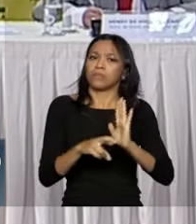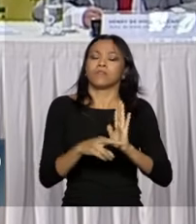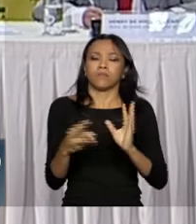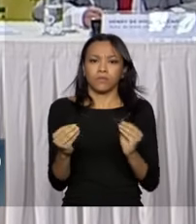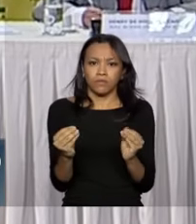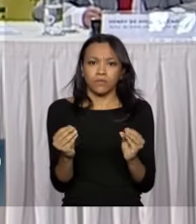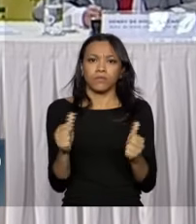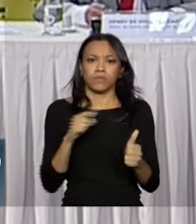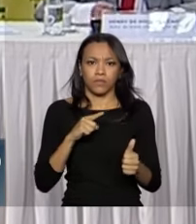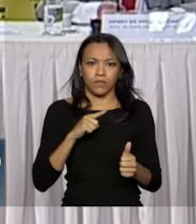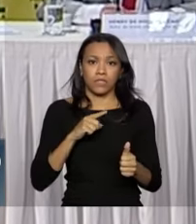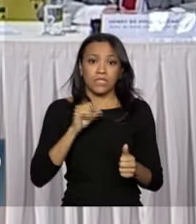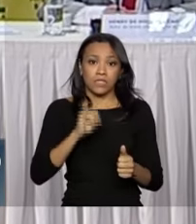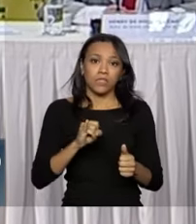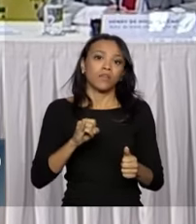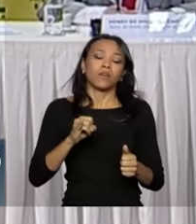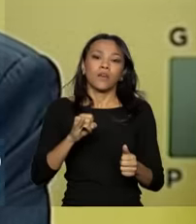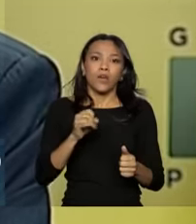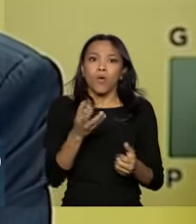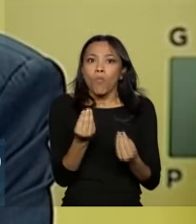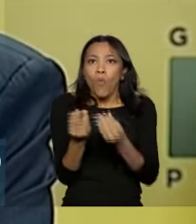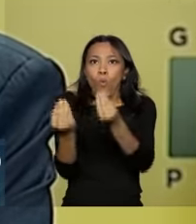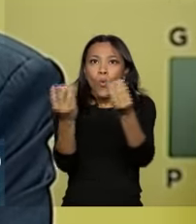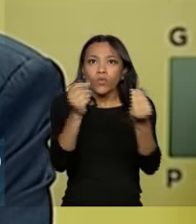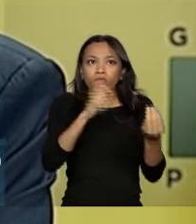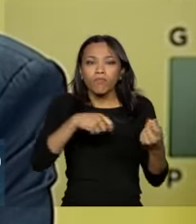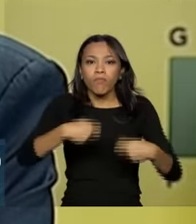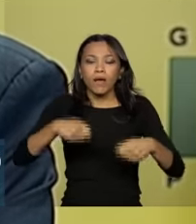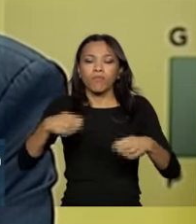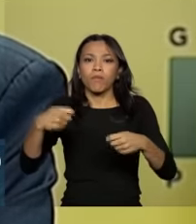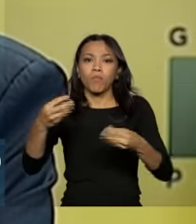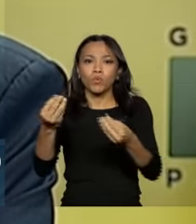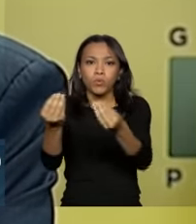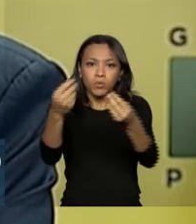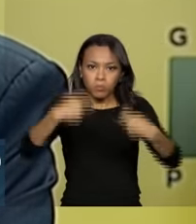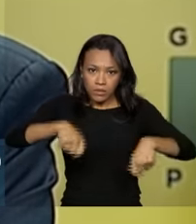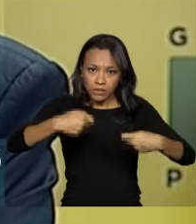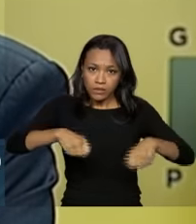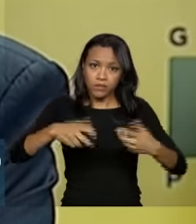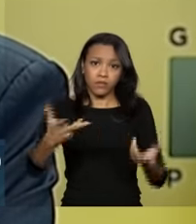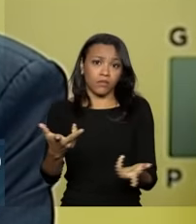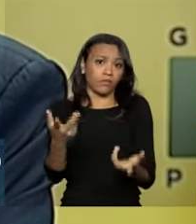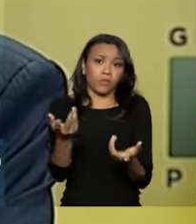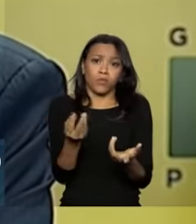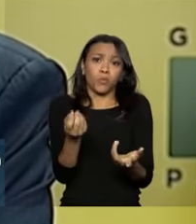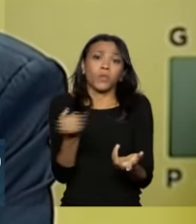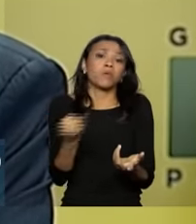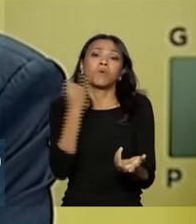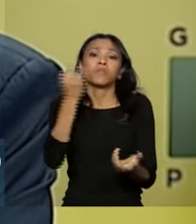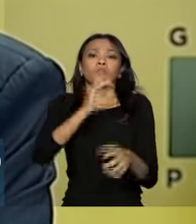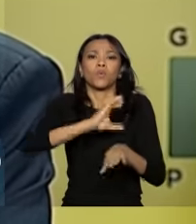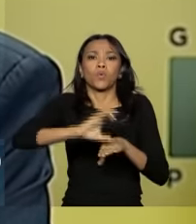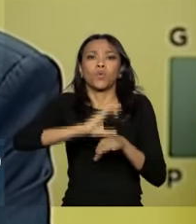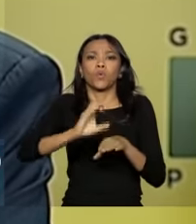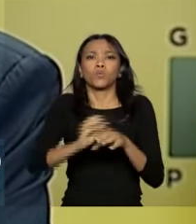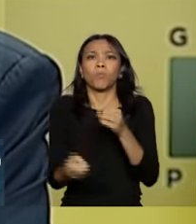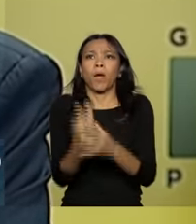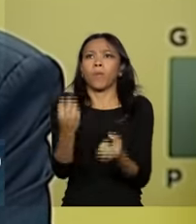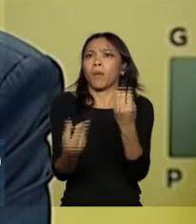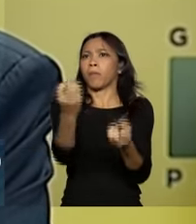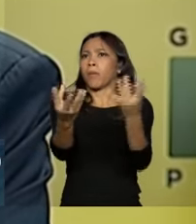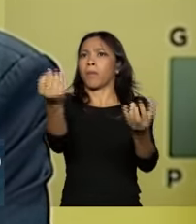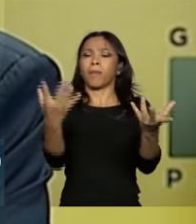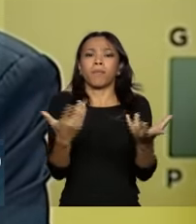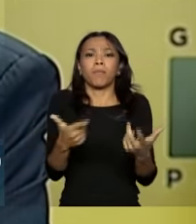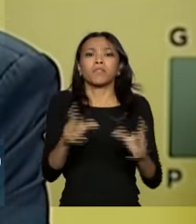lado, a quantidade é necessária, por outro lado, não adiantaria nada a gente ter quantidade sem qualidade. Continuando,